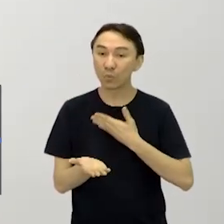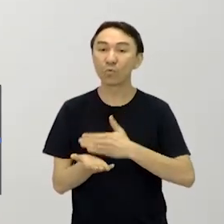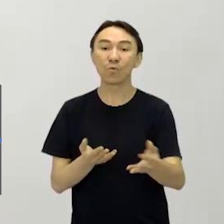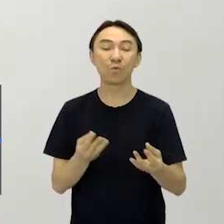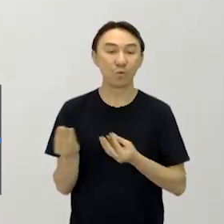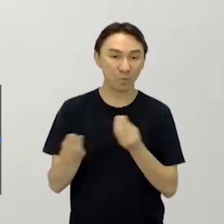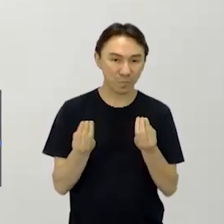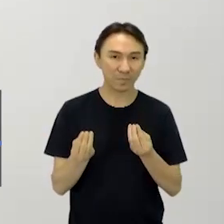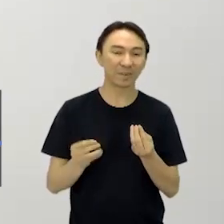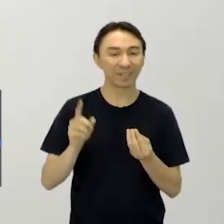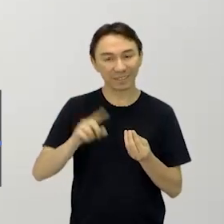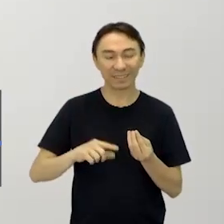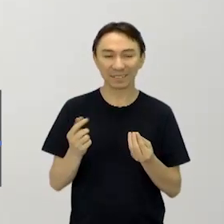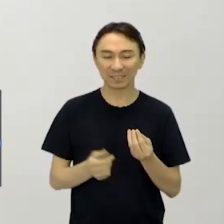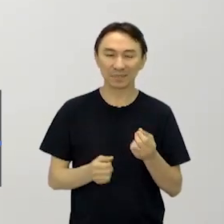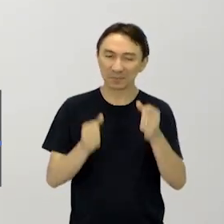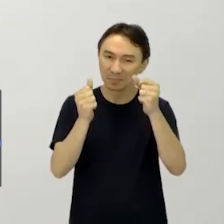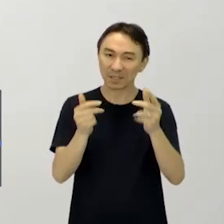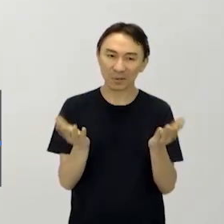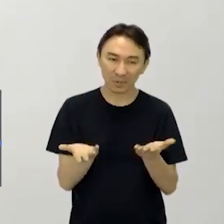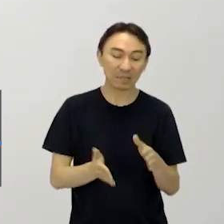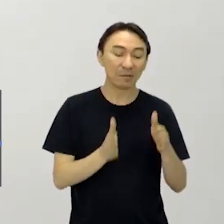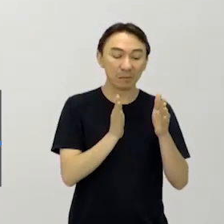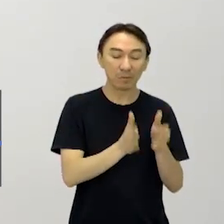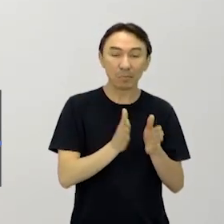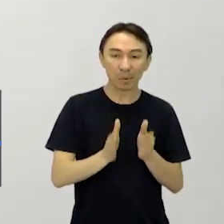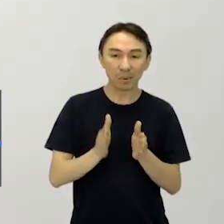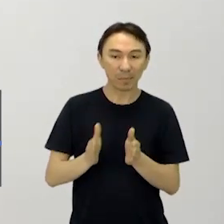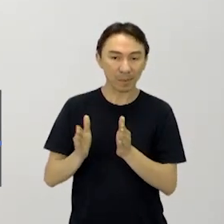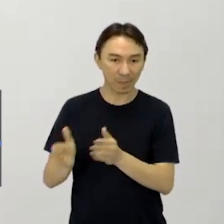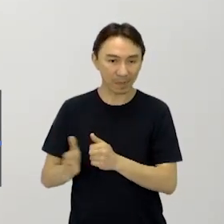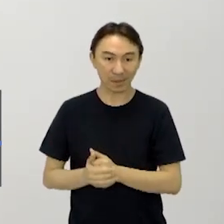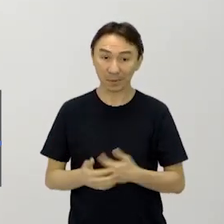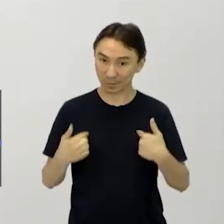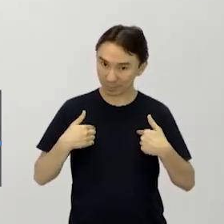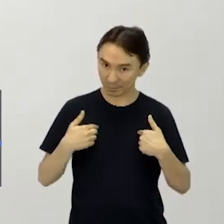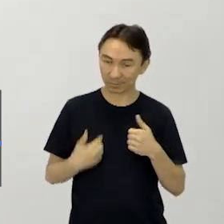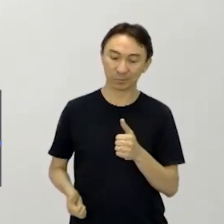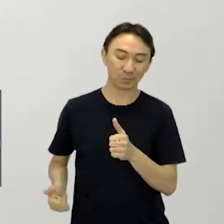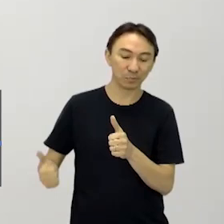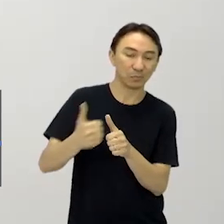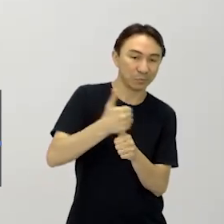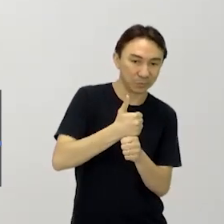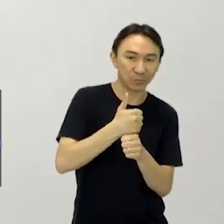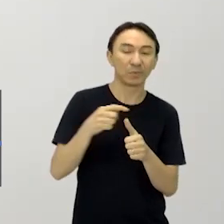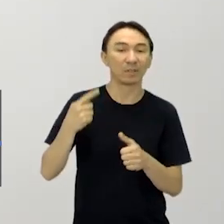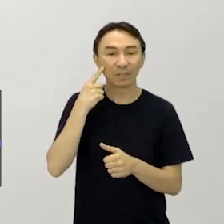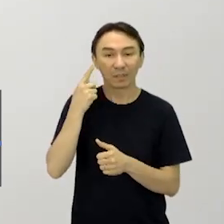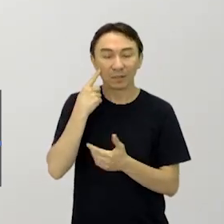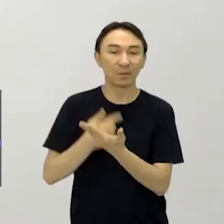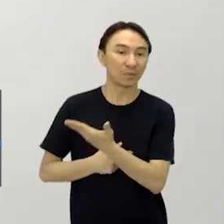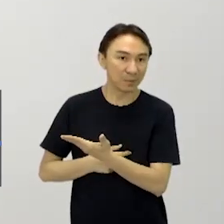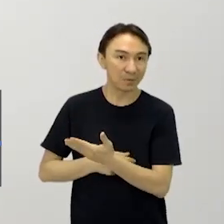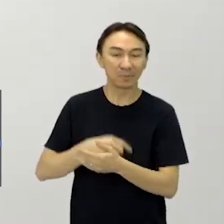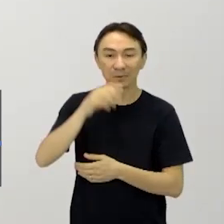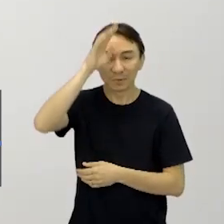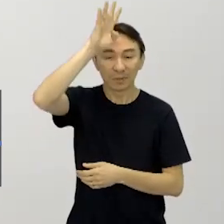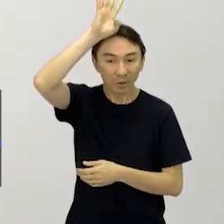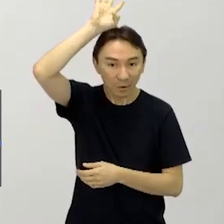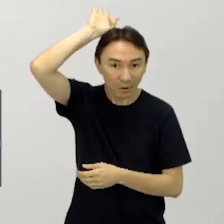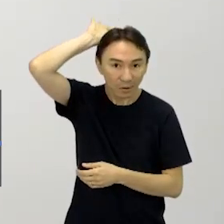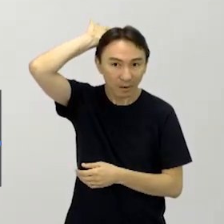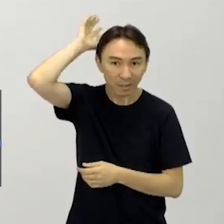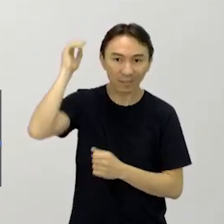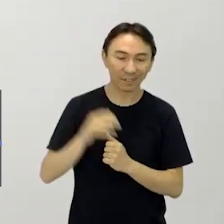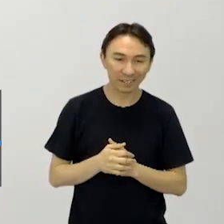sequências recursivas e não recursivas. Ainda substituindo o professor Osmar, aula preparada por ele, mas acho que amanhã ele já está de volta aqui com a